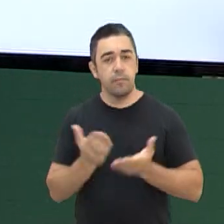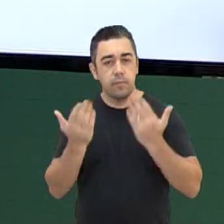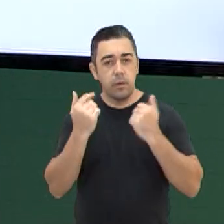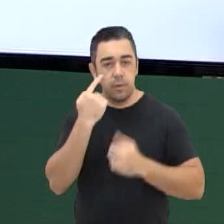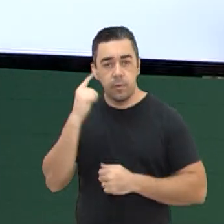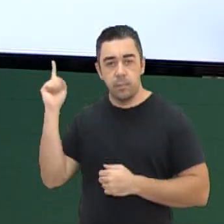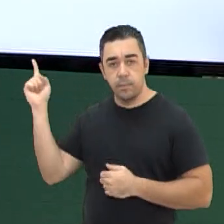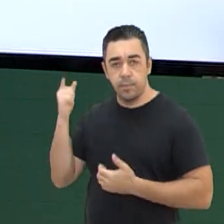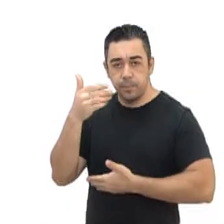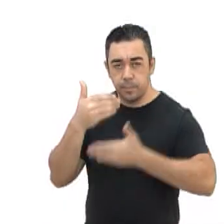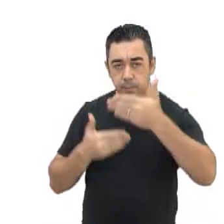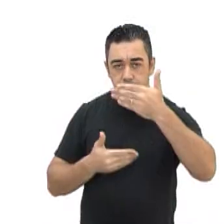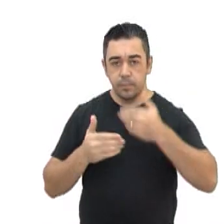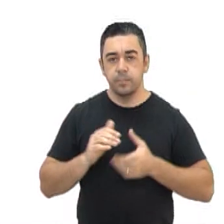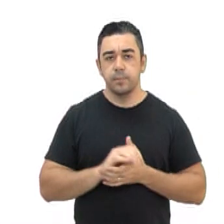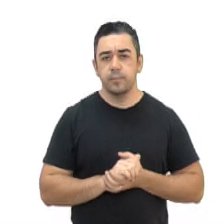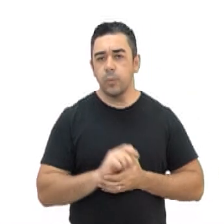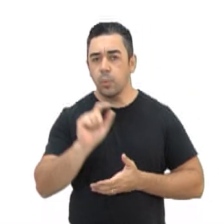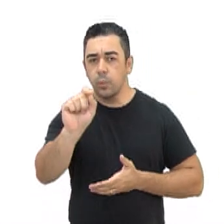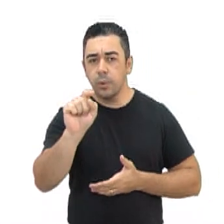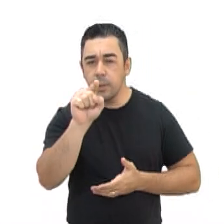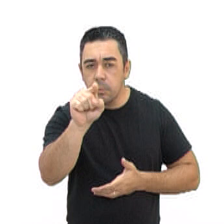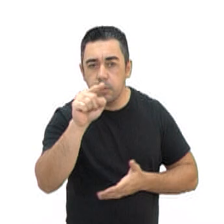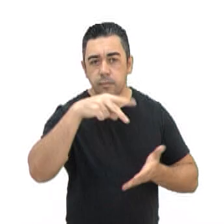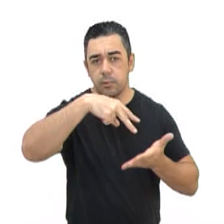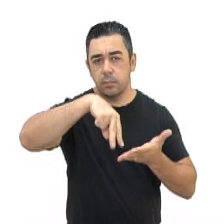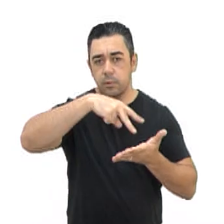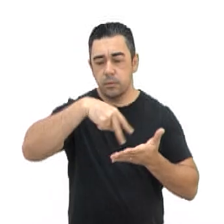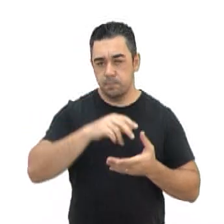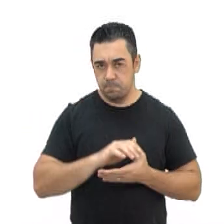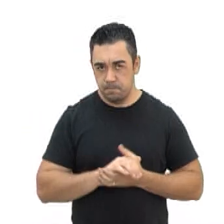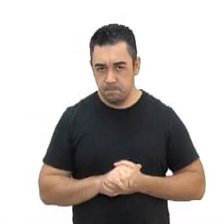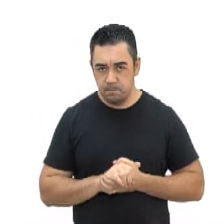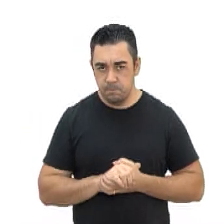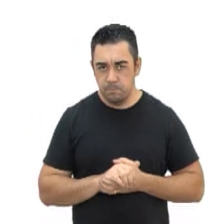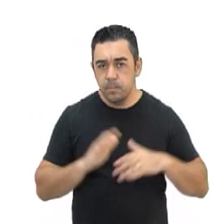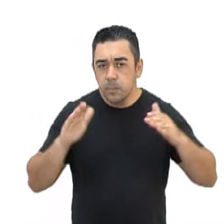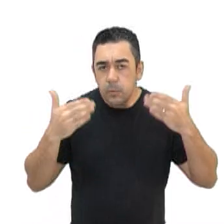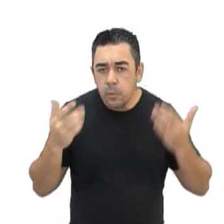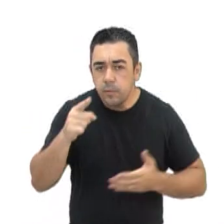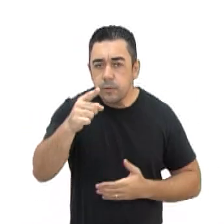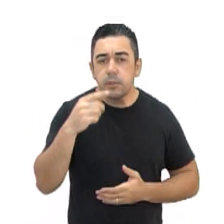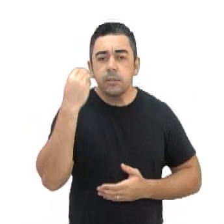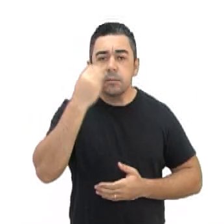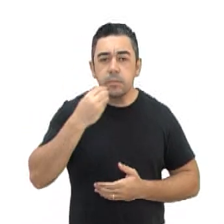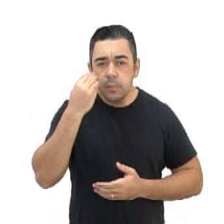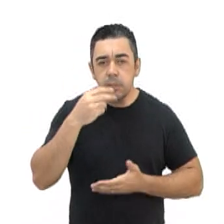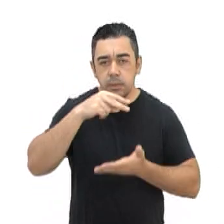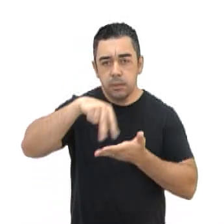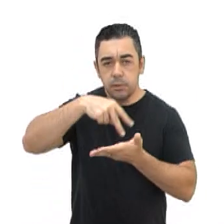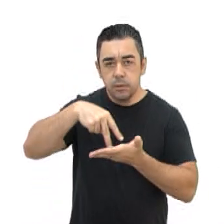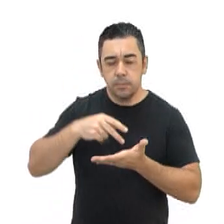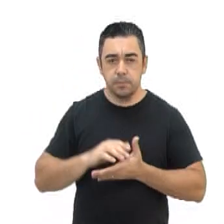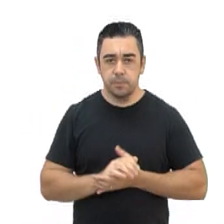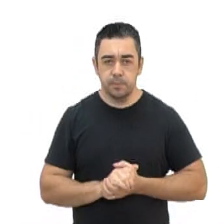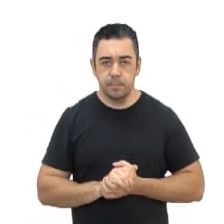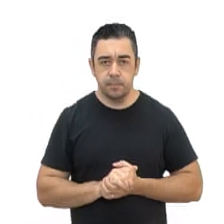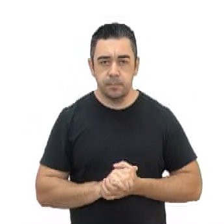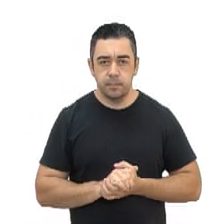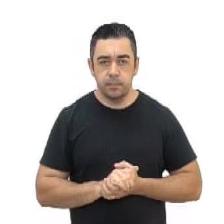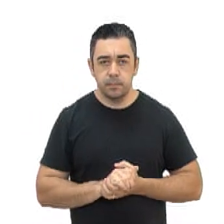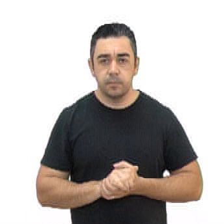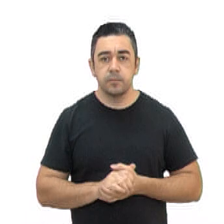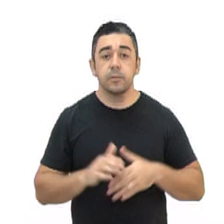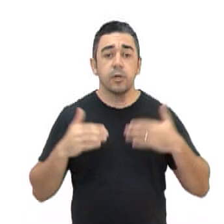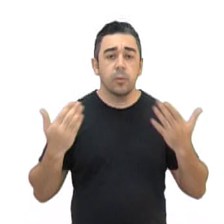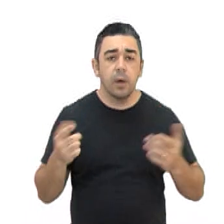no slide. O que é dança para você? Quais são as suas experiências com a dança?